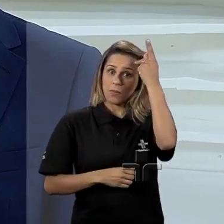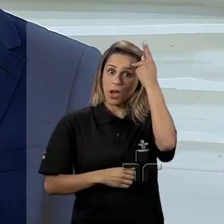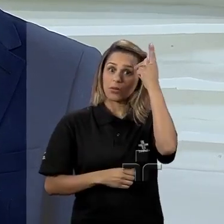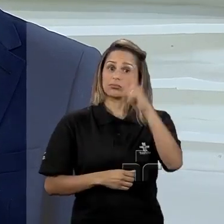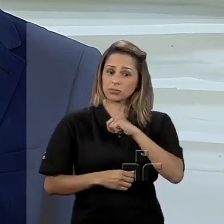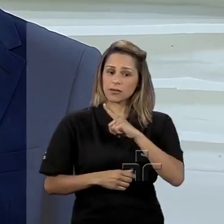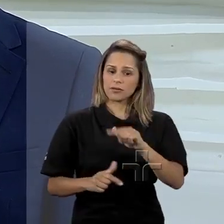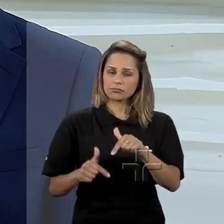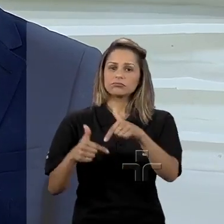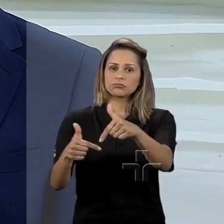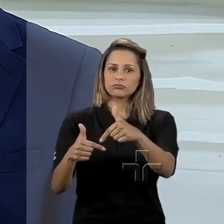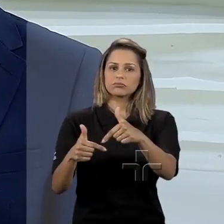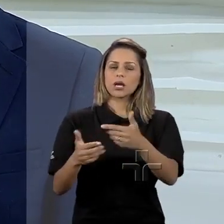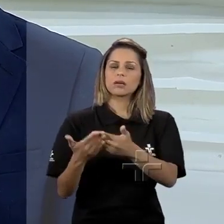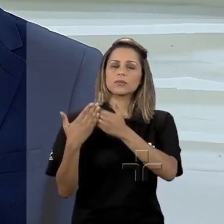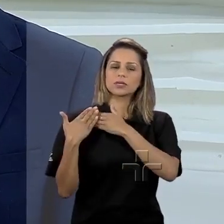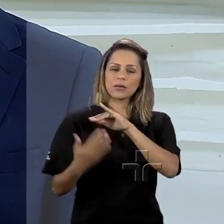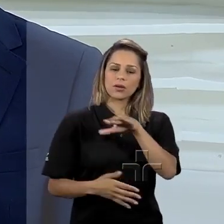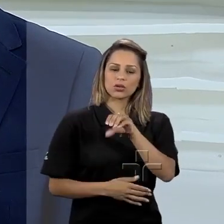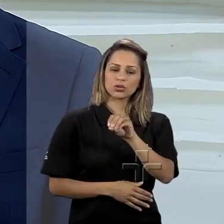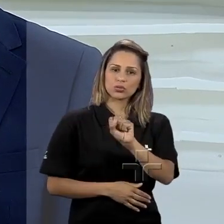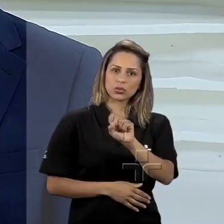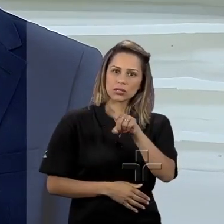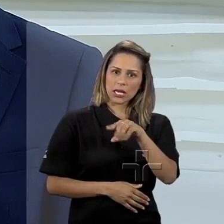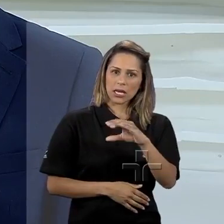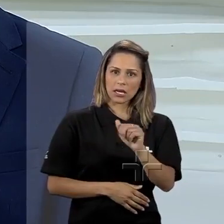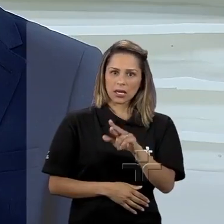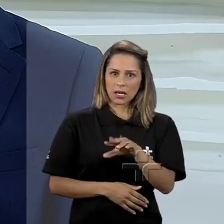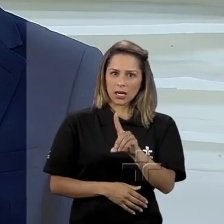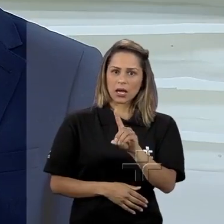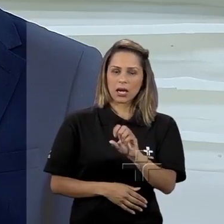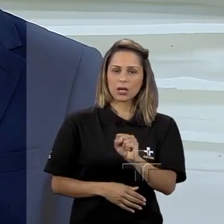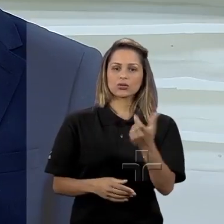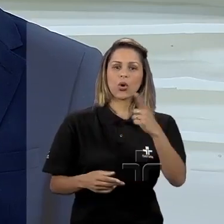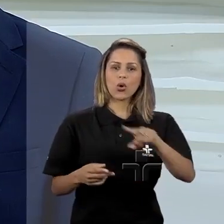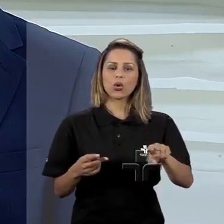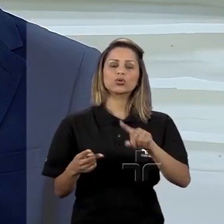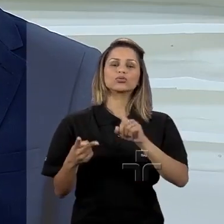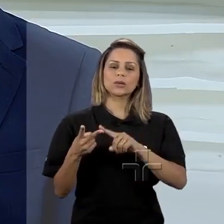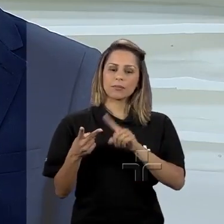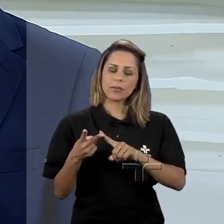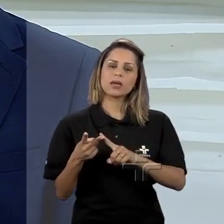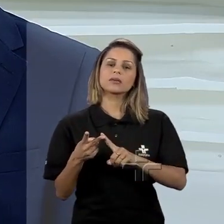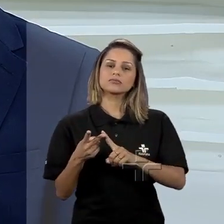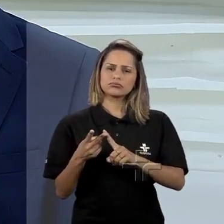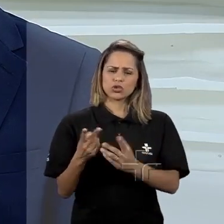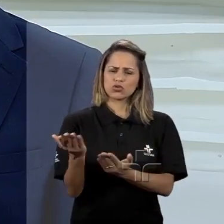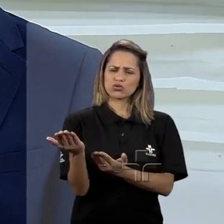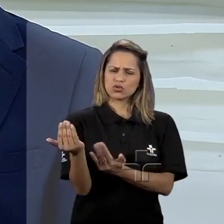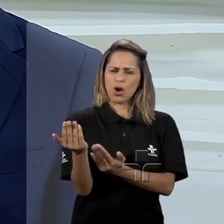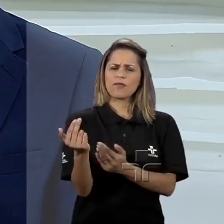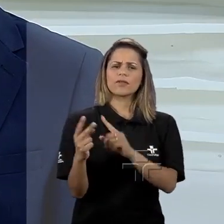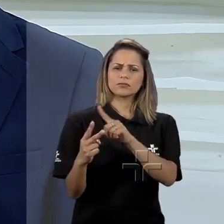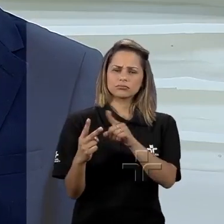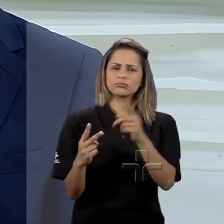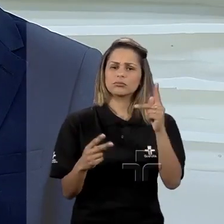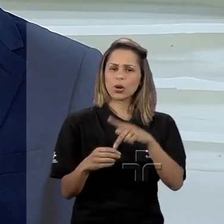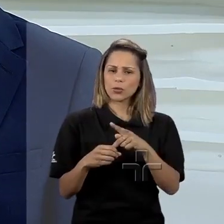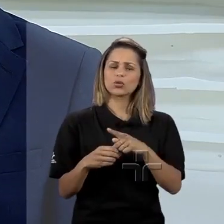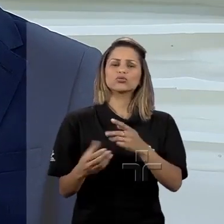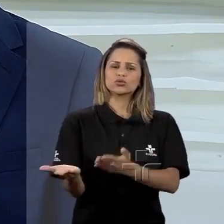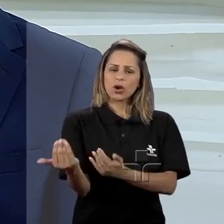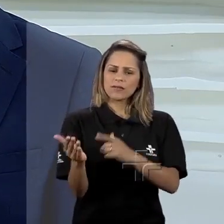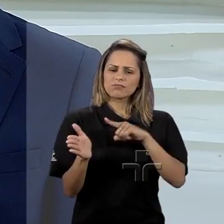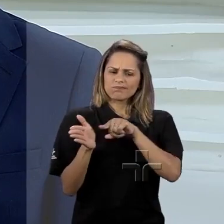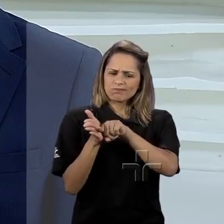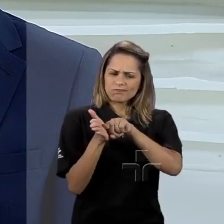que foi competente ao lado de outros, do Silvio Marques, são 2 promotores, jovens promotores, que com uma investigação muito bem